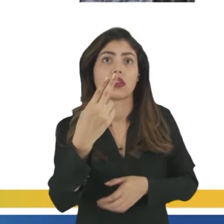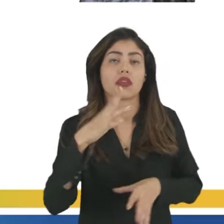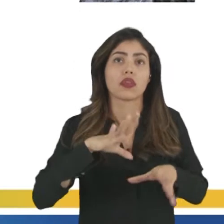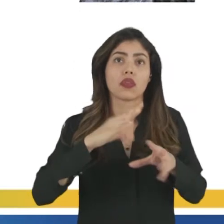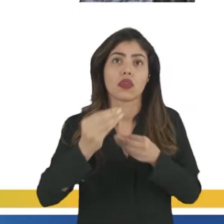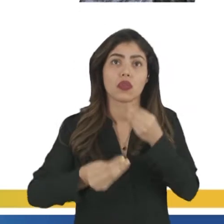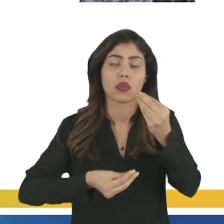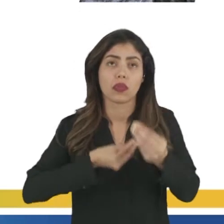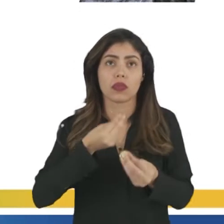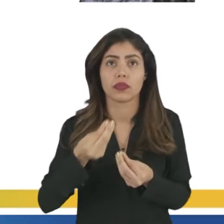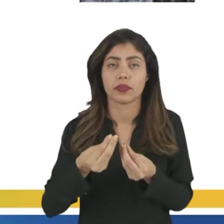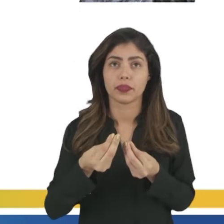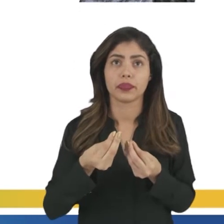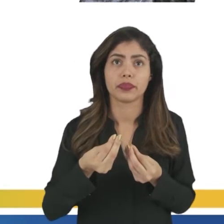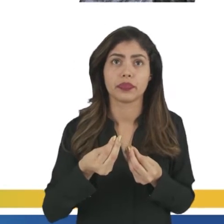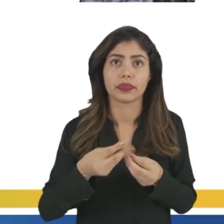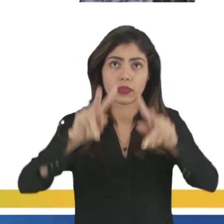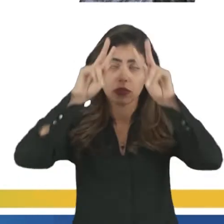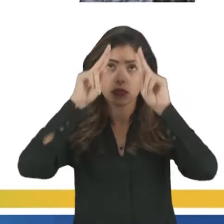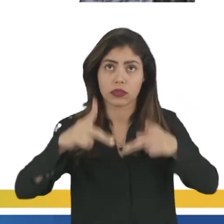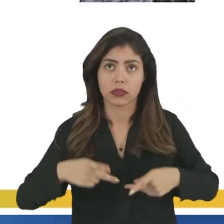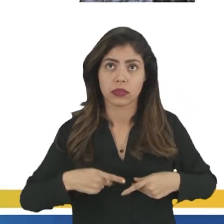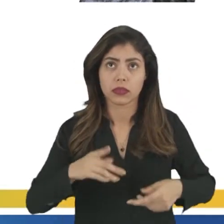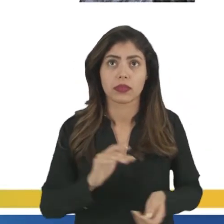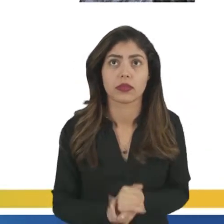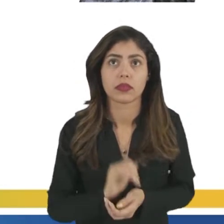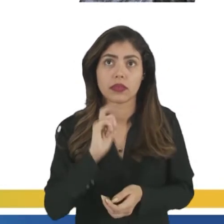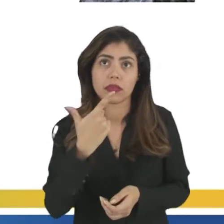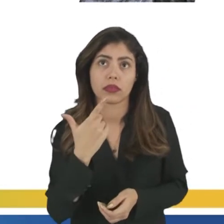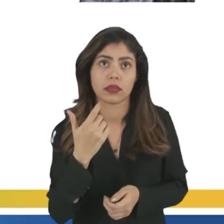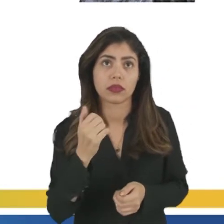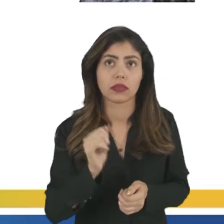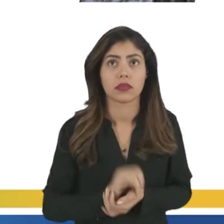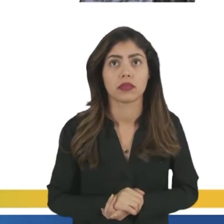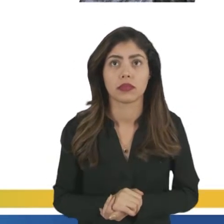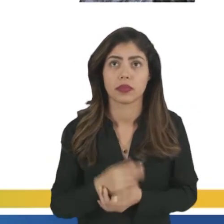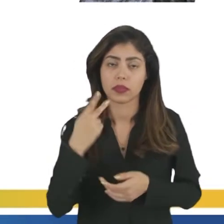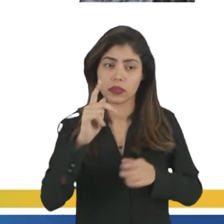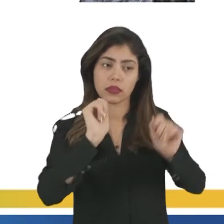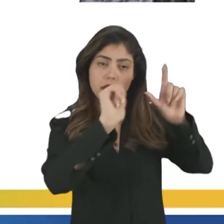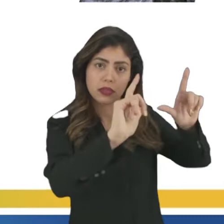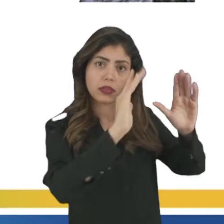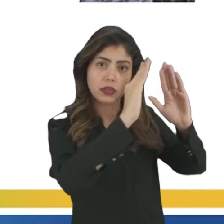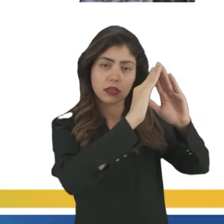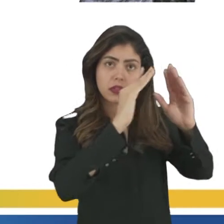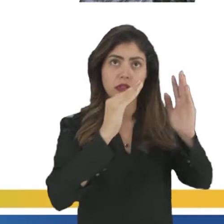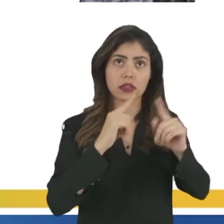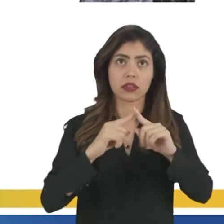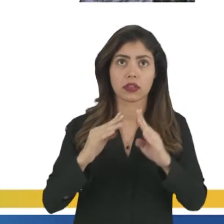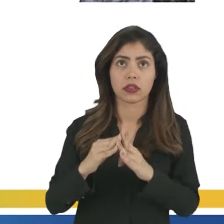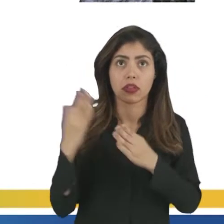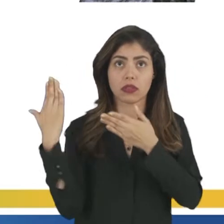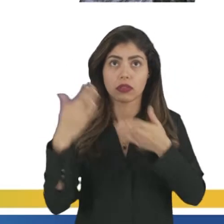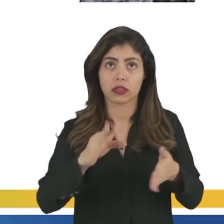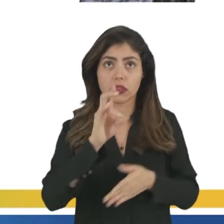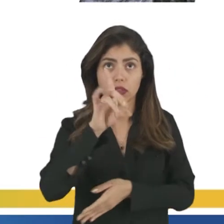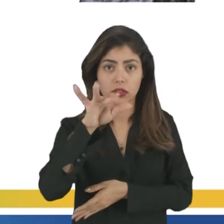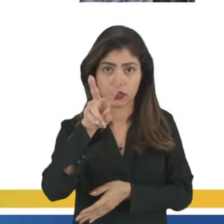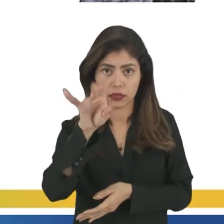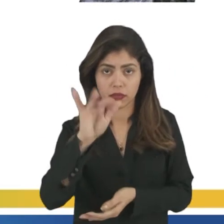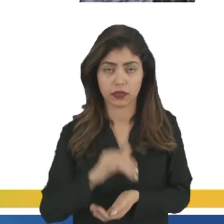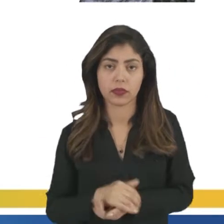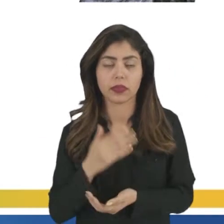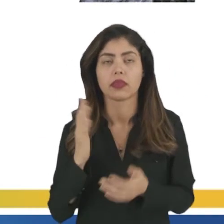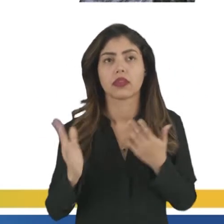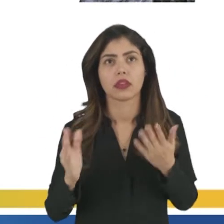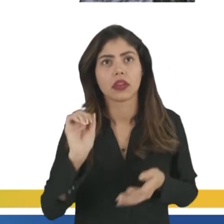seja, com forma de um ser humano, ou o Criador, tá? E seus templos eram o centro da vida cívica. Então, os